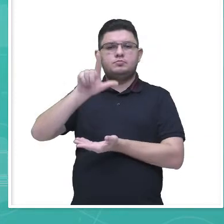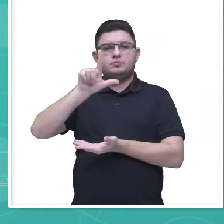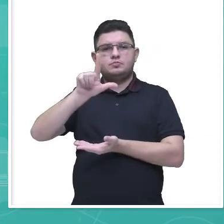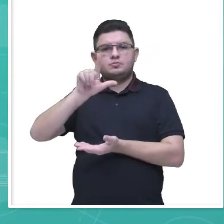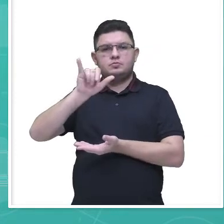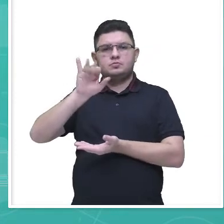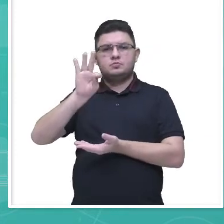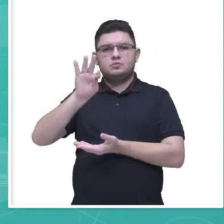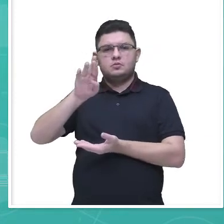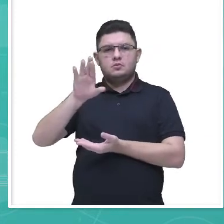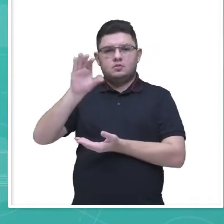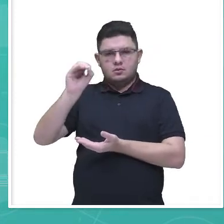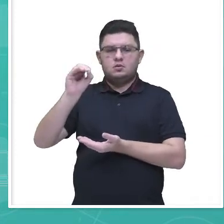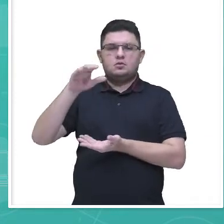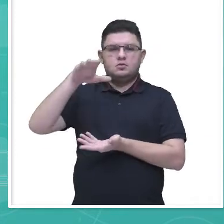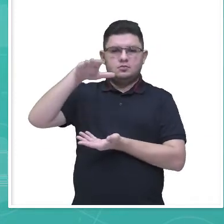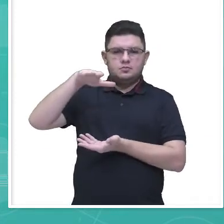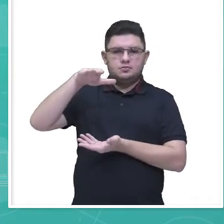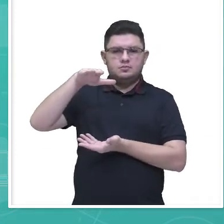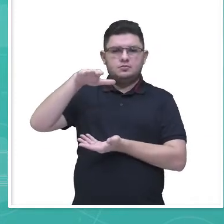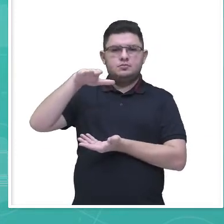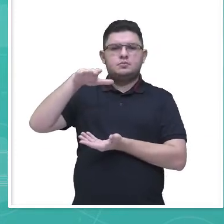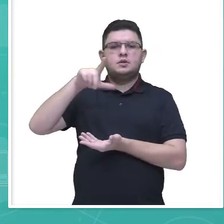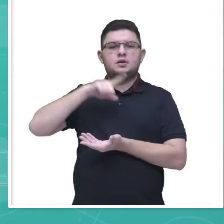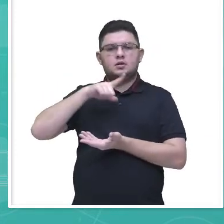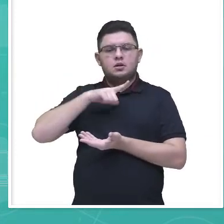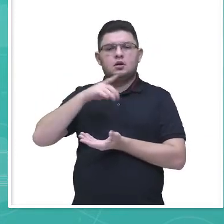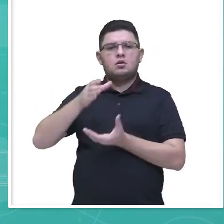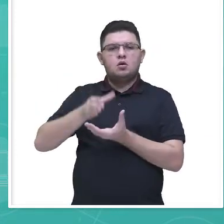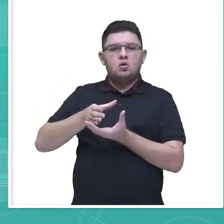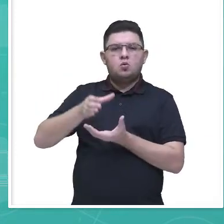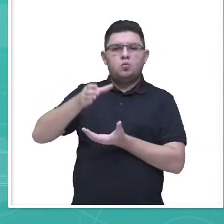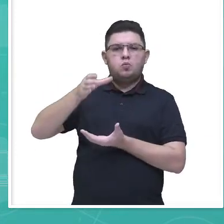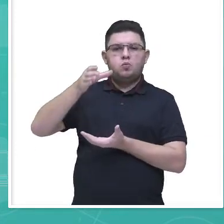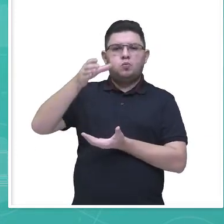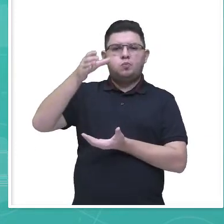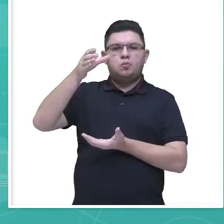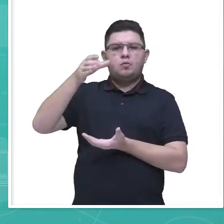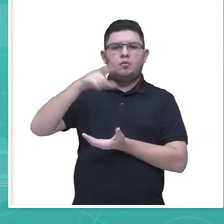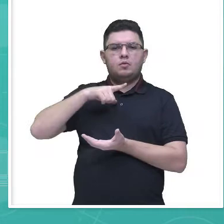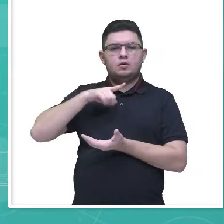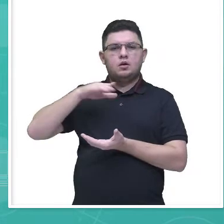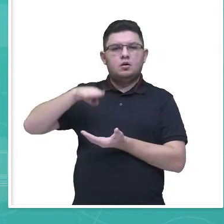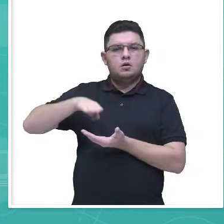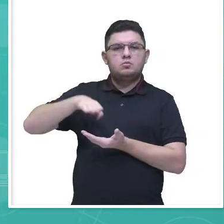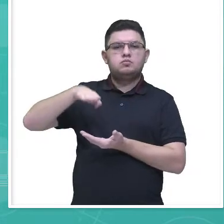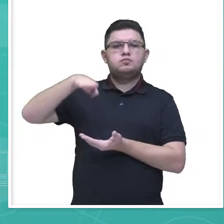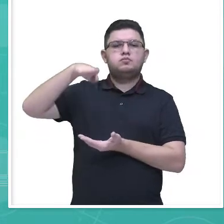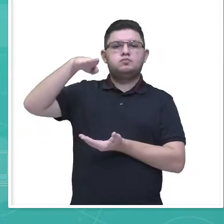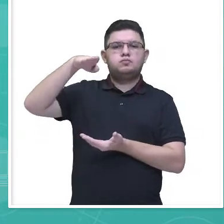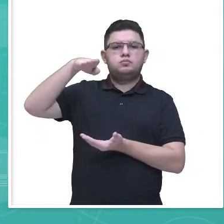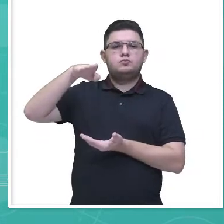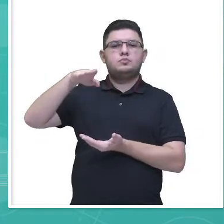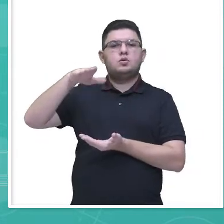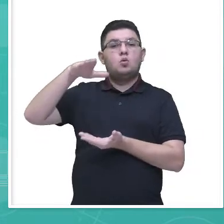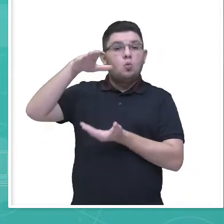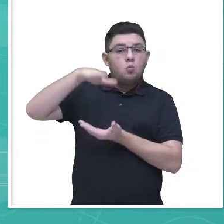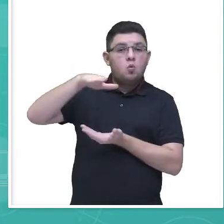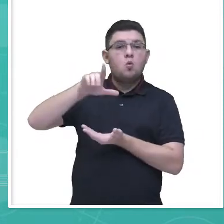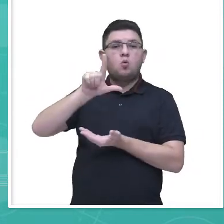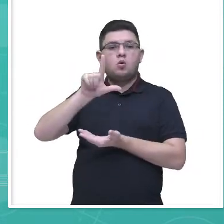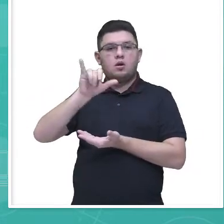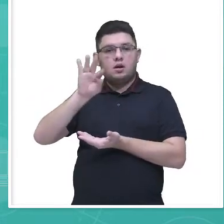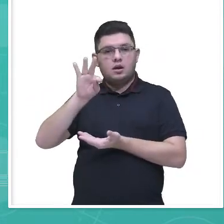no caso, equipamentos ali como garrafas, que são marcadas de 1 litro, 2 litros, por exemplo, para você ter uma